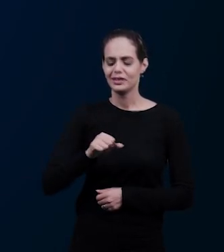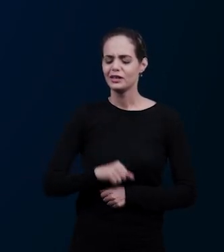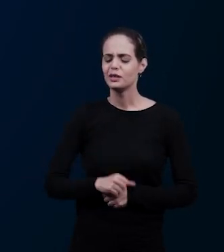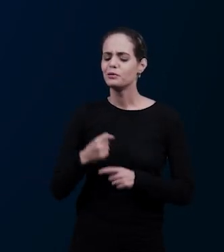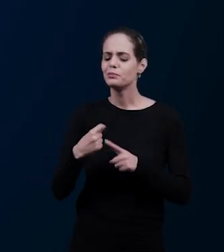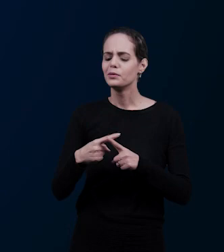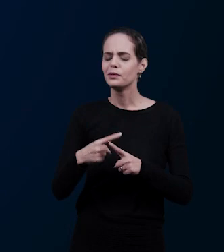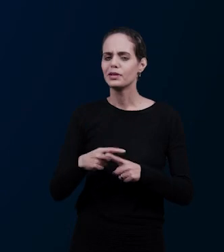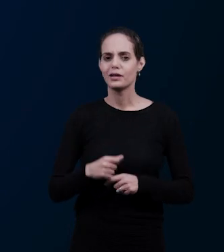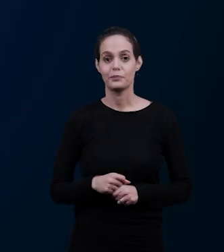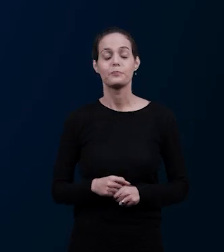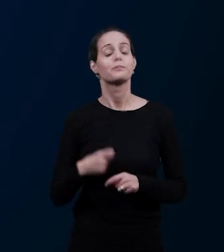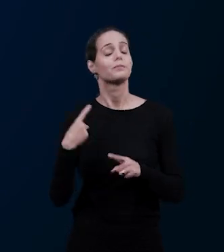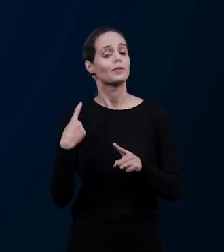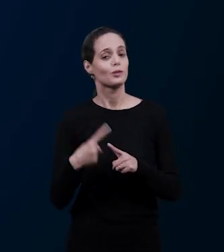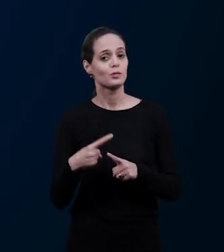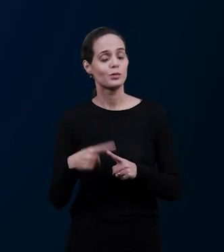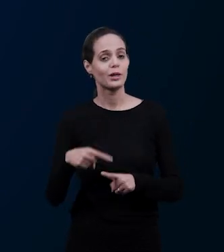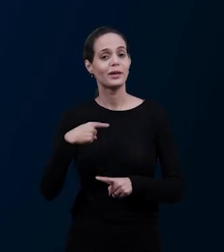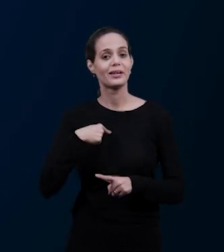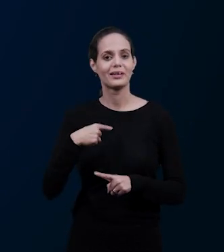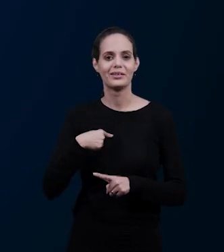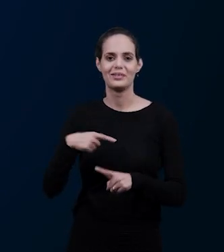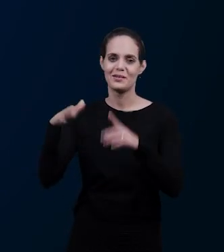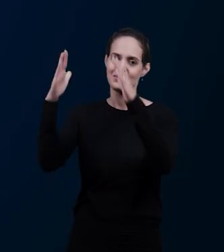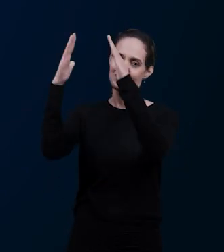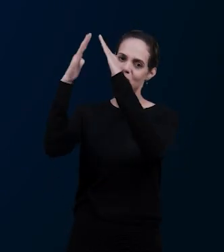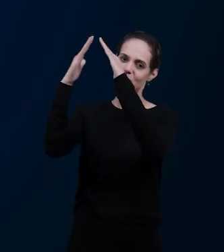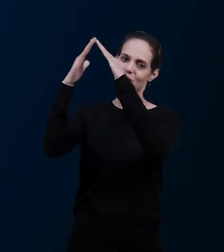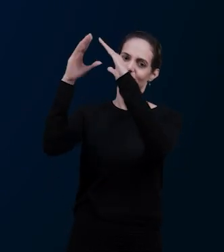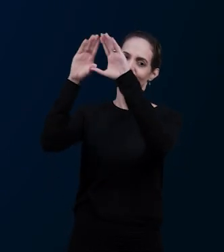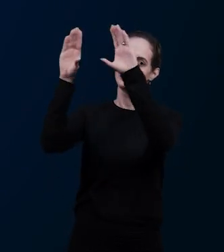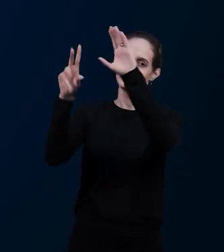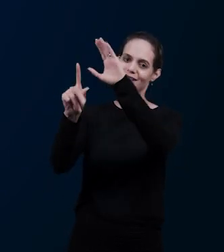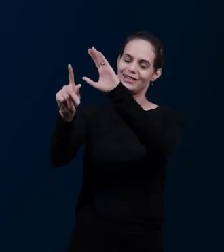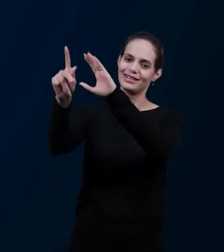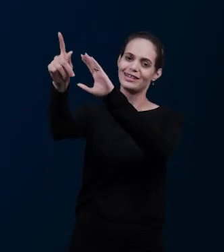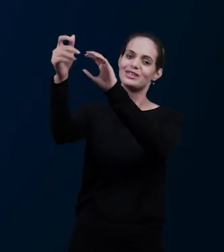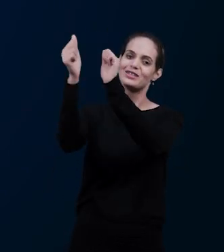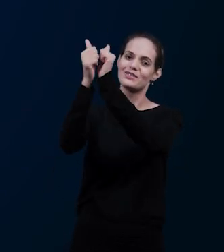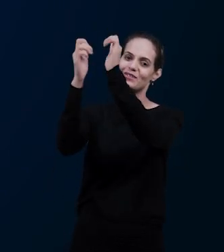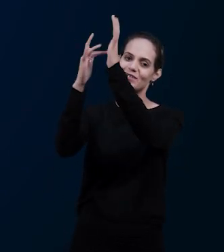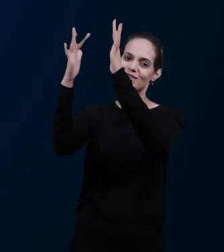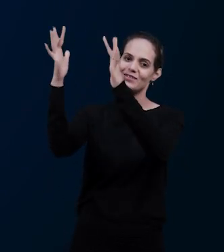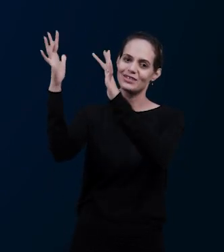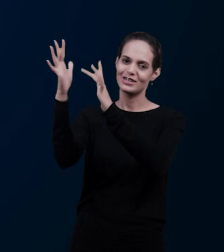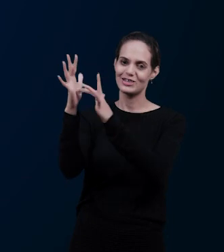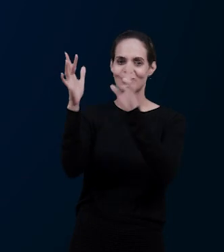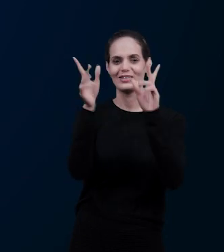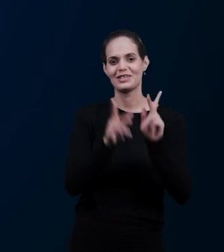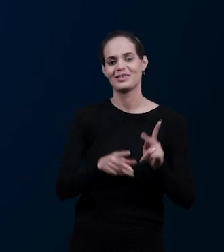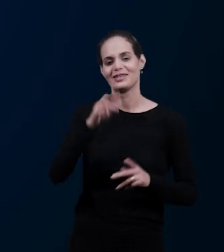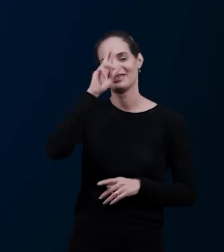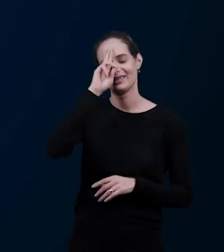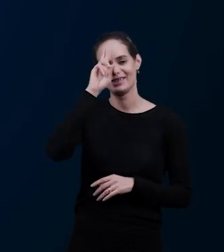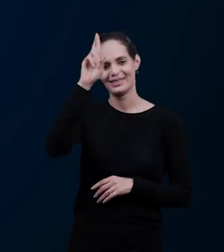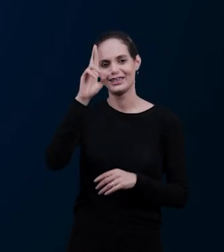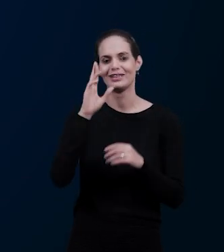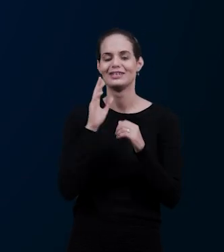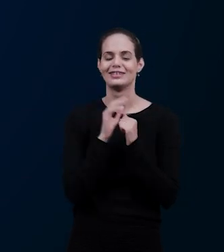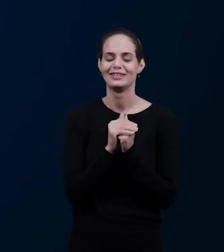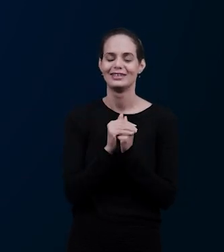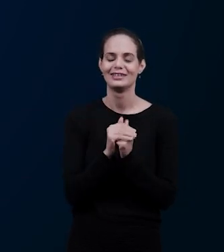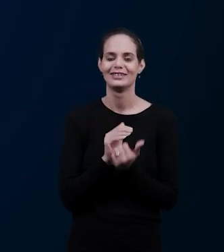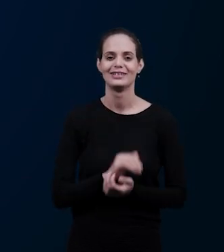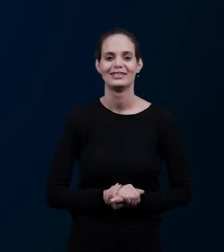Santo? Sim. Por quê? Porque eu quero morar com o Senhor Jesus na eternidade e a